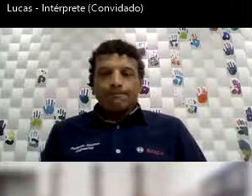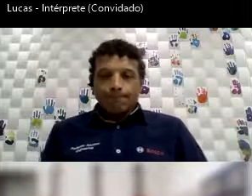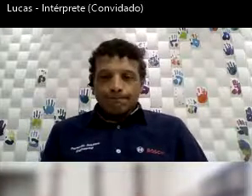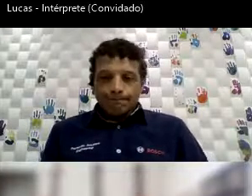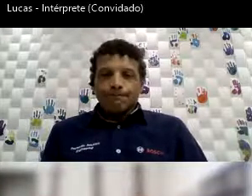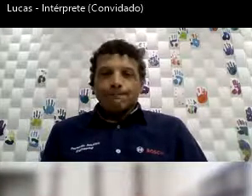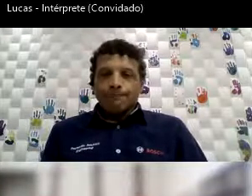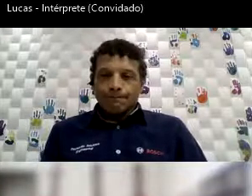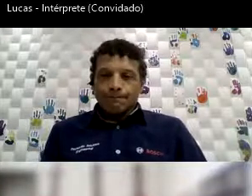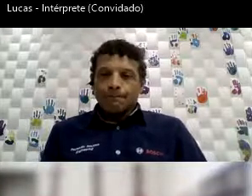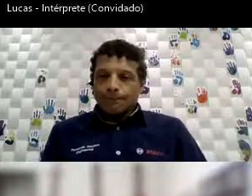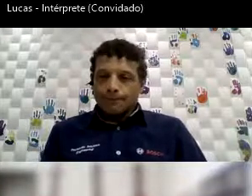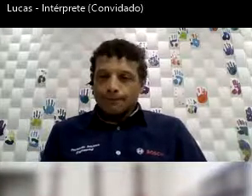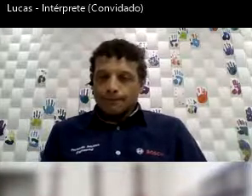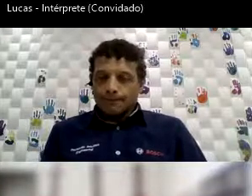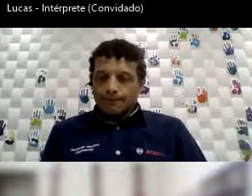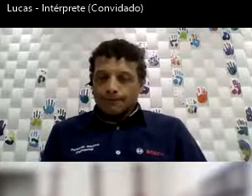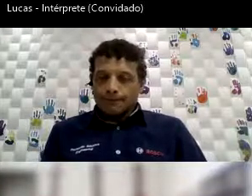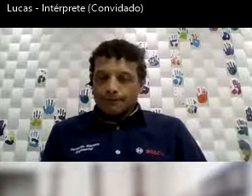tá?